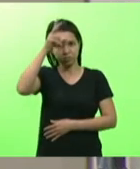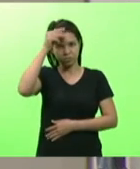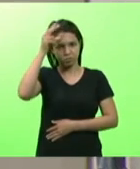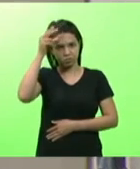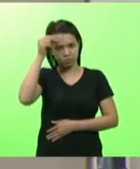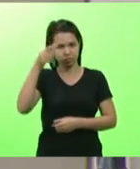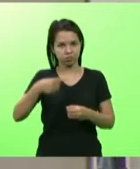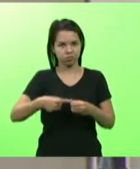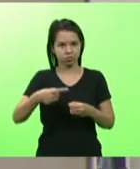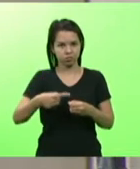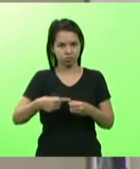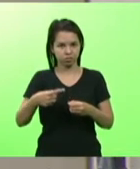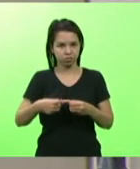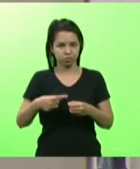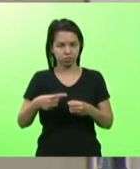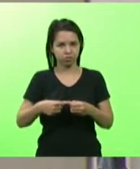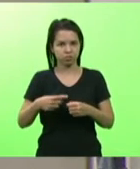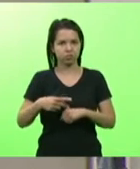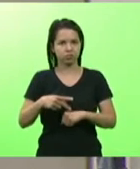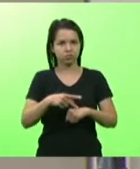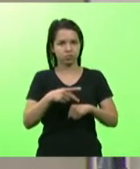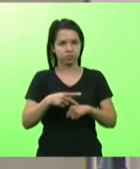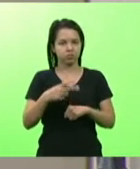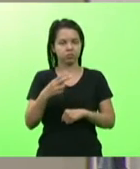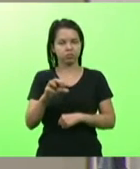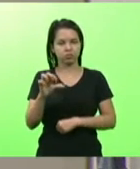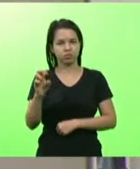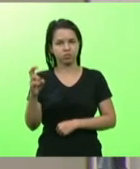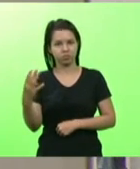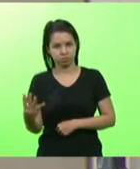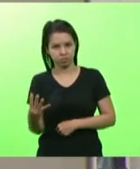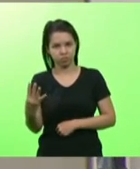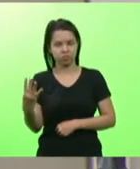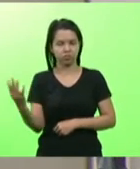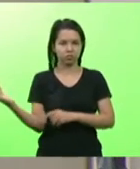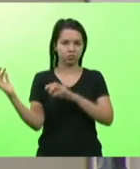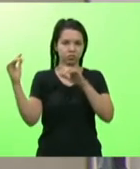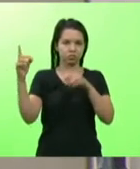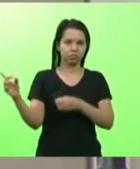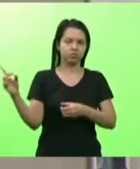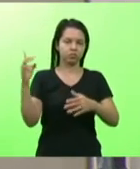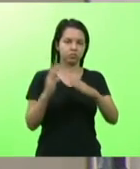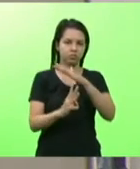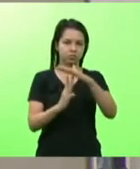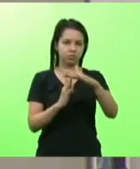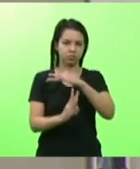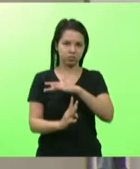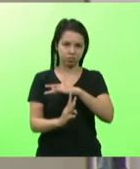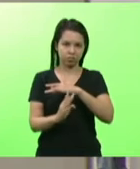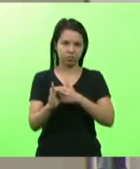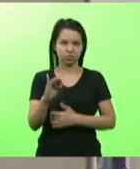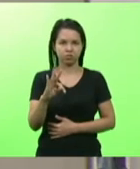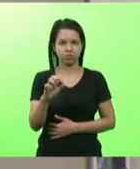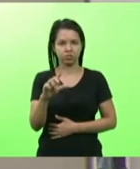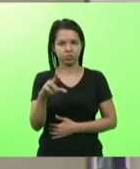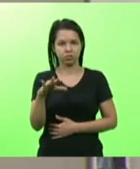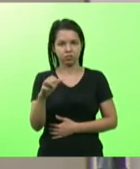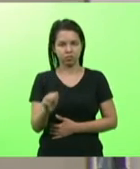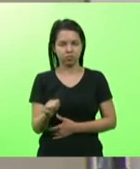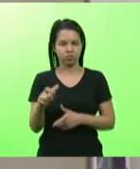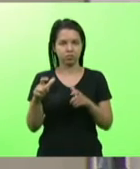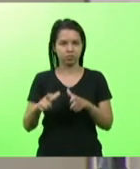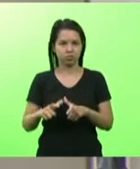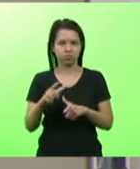pelo 144 anos de imigração italiana para a colônia Imperial de Azambuja em discussão